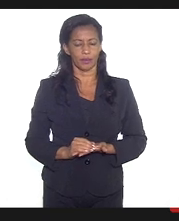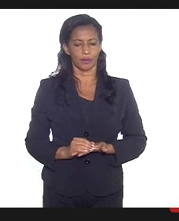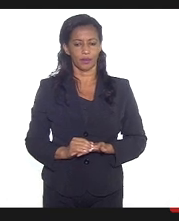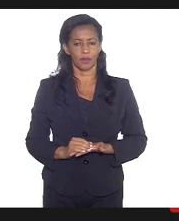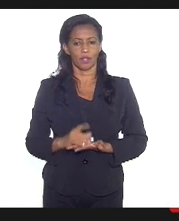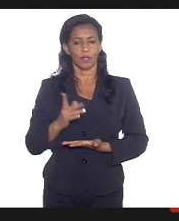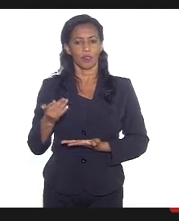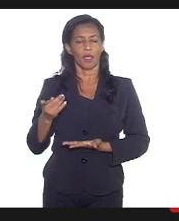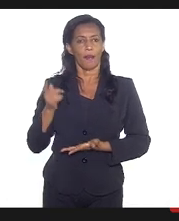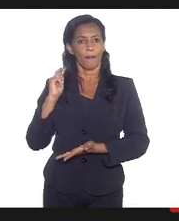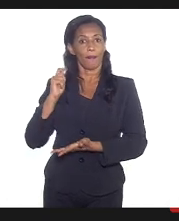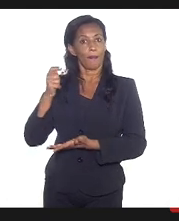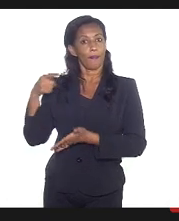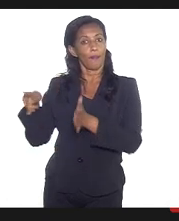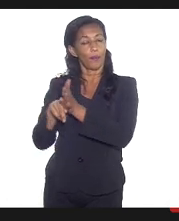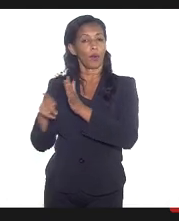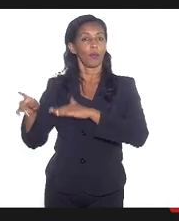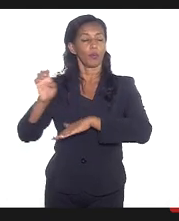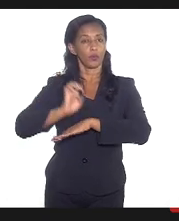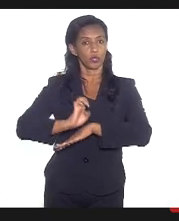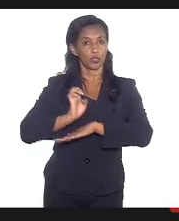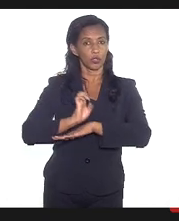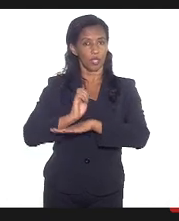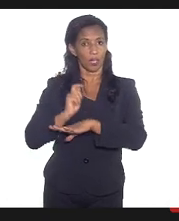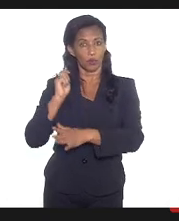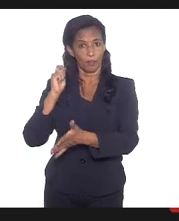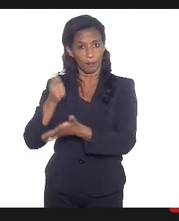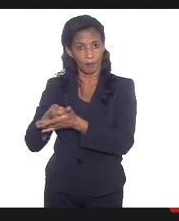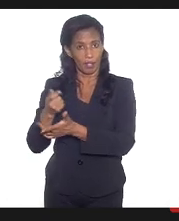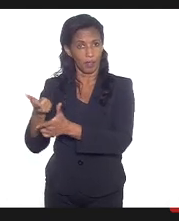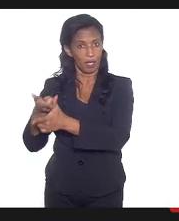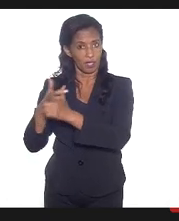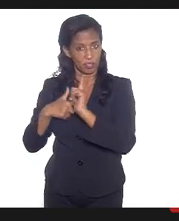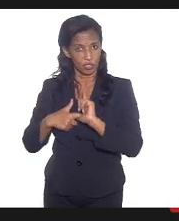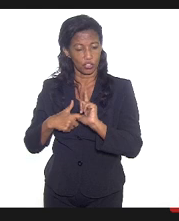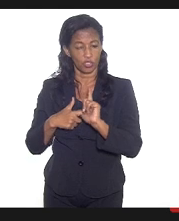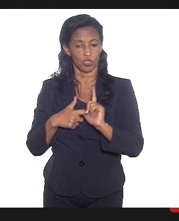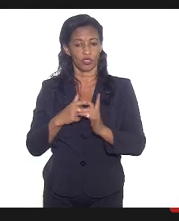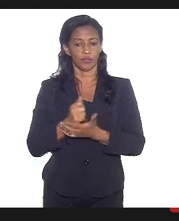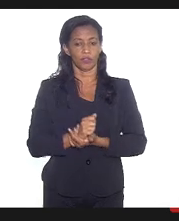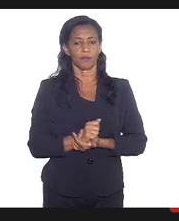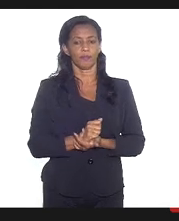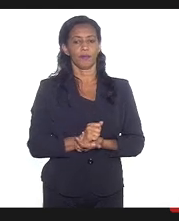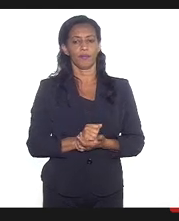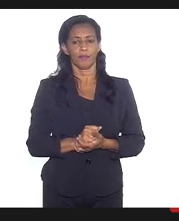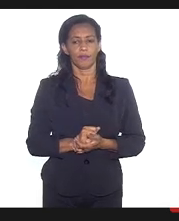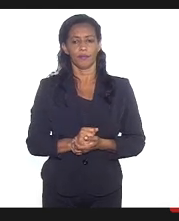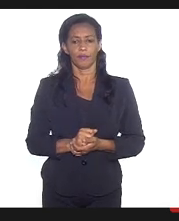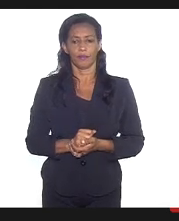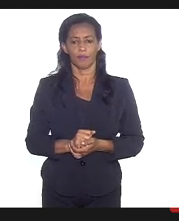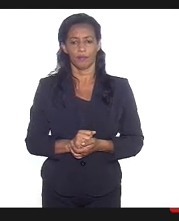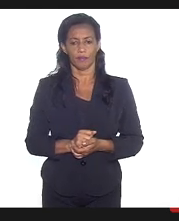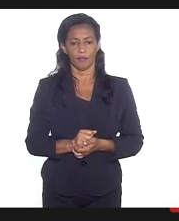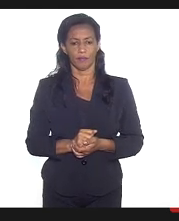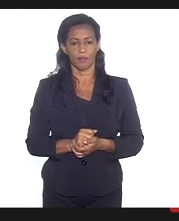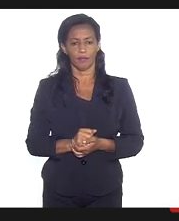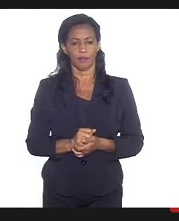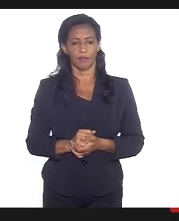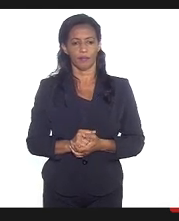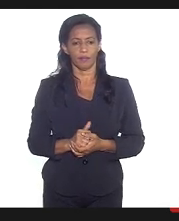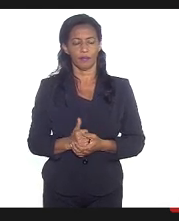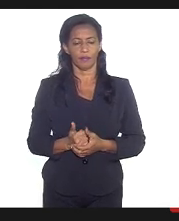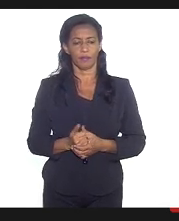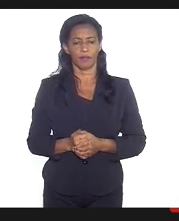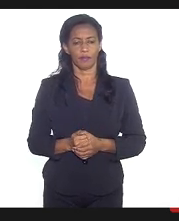ou revende para o Estado para quitar a dívida, para extinguir o crédito tributário devido. Pode passar, Fortunato?